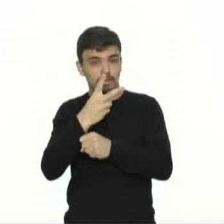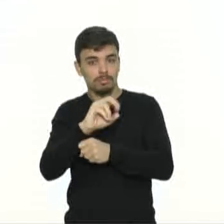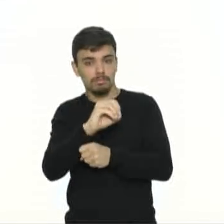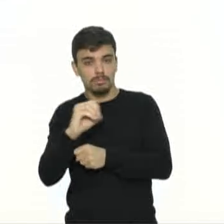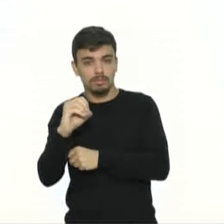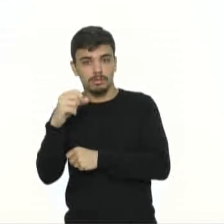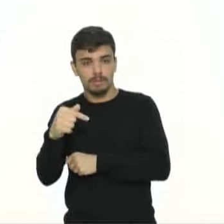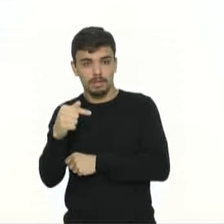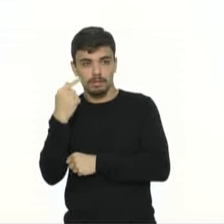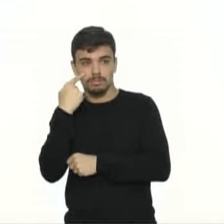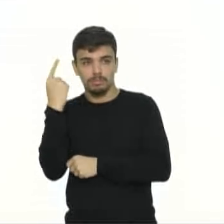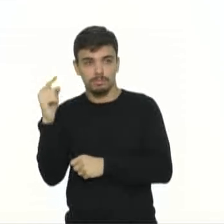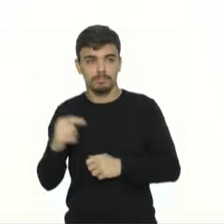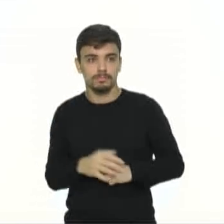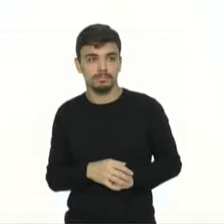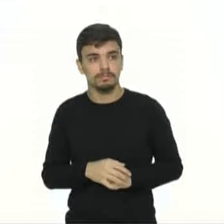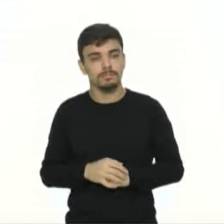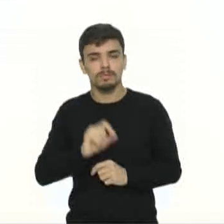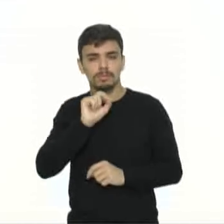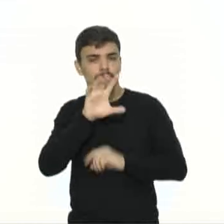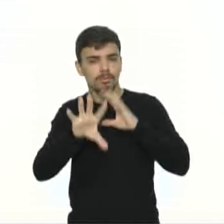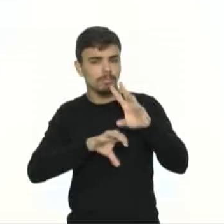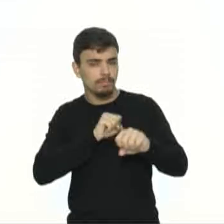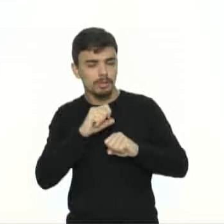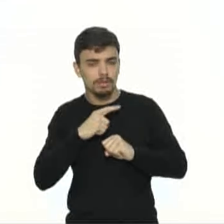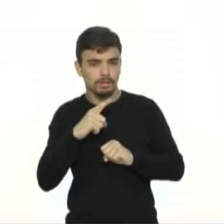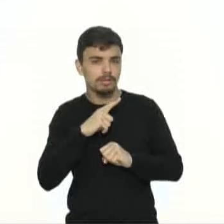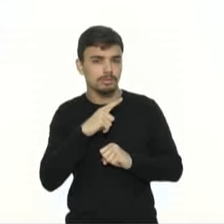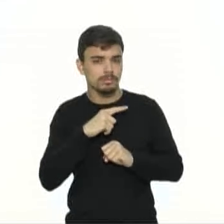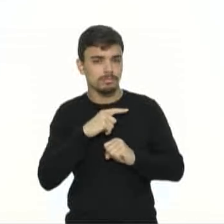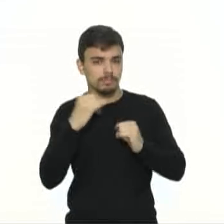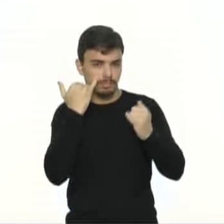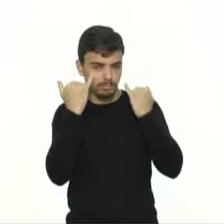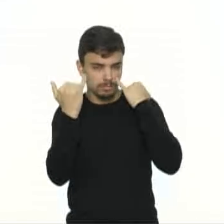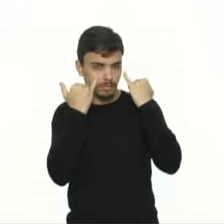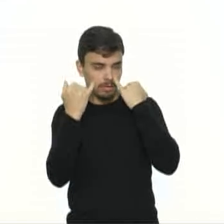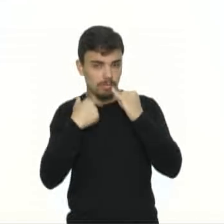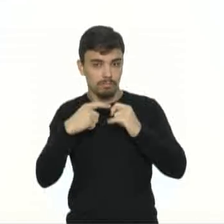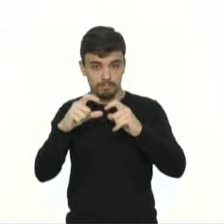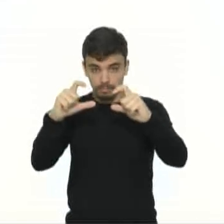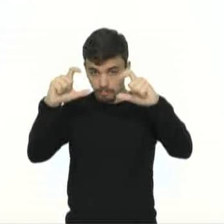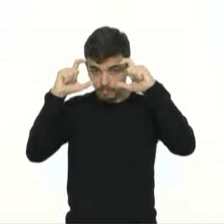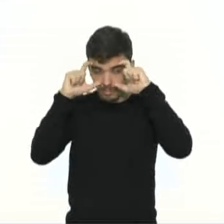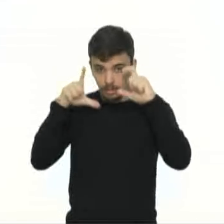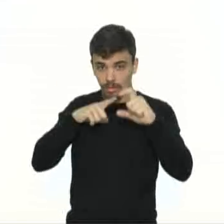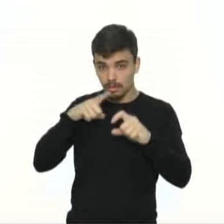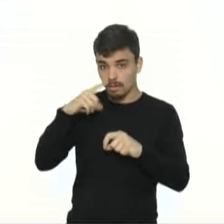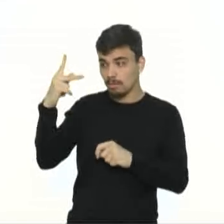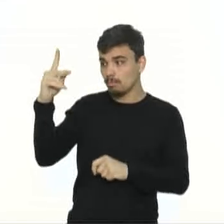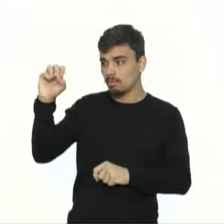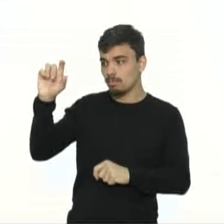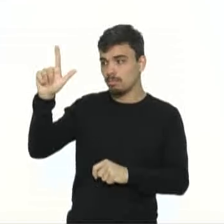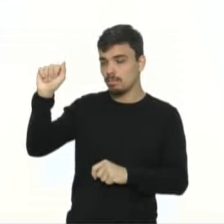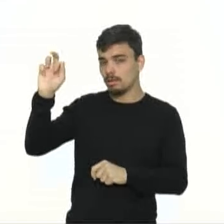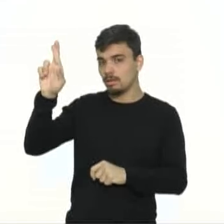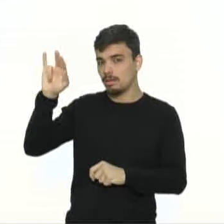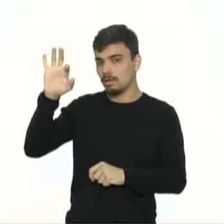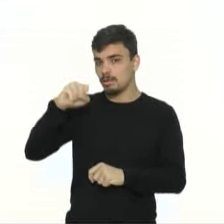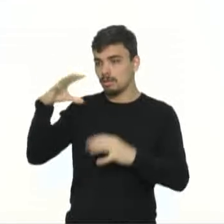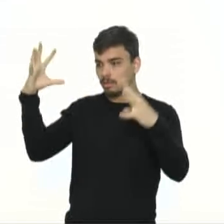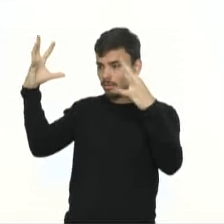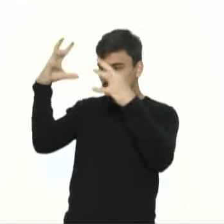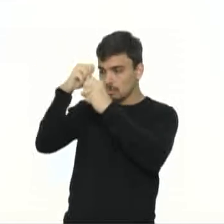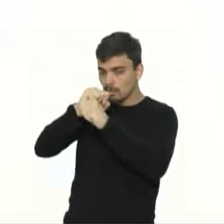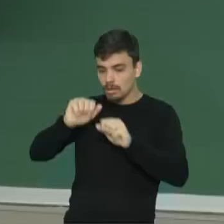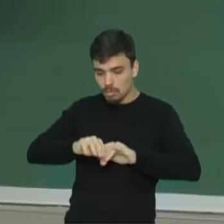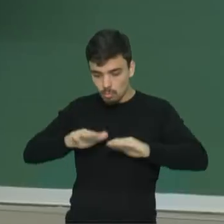Pesca. O que eu peguei lá nessa matéria? Os óculos com lentes polarizadas têm como função reduzir o reflexo da água